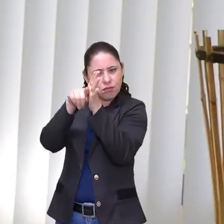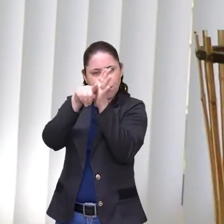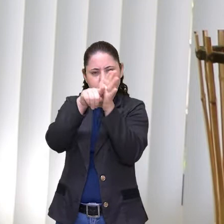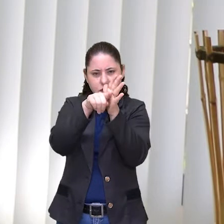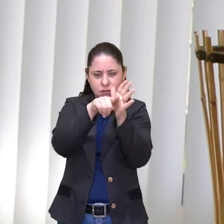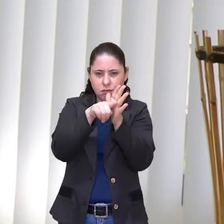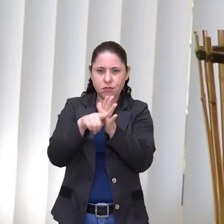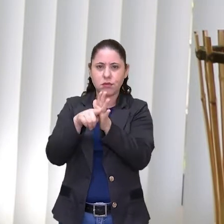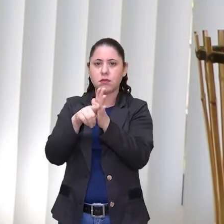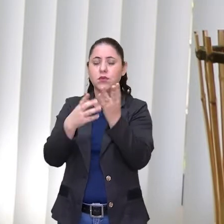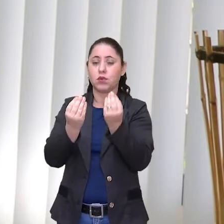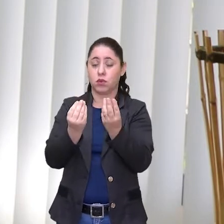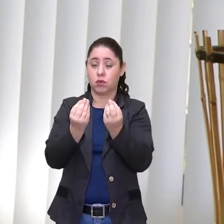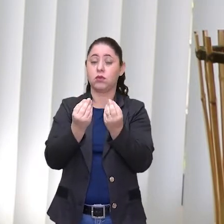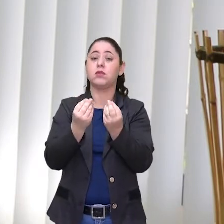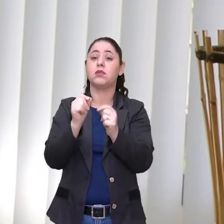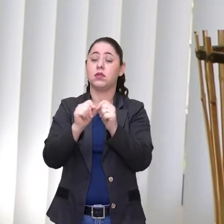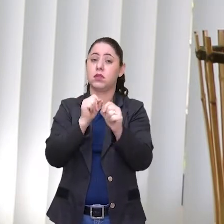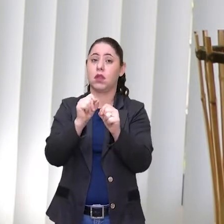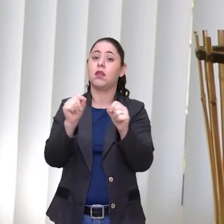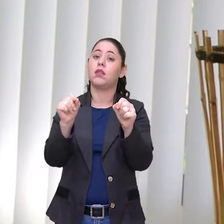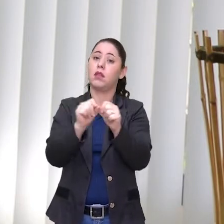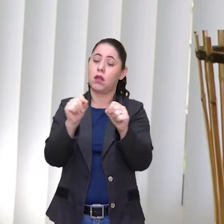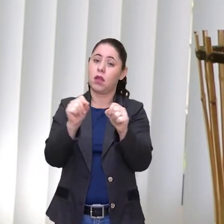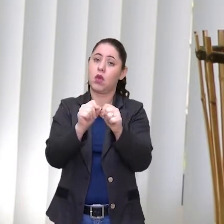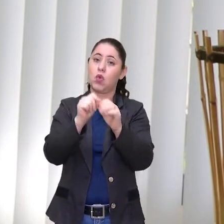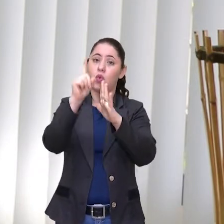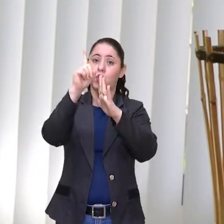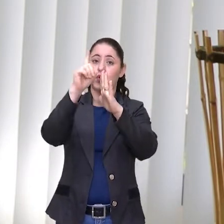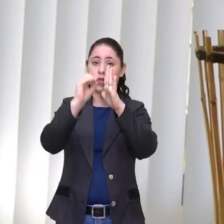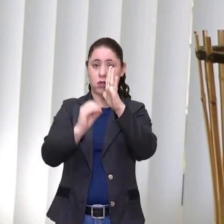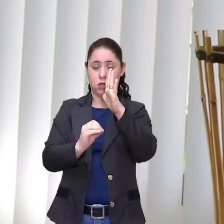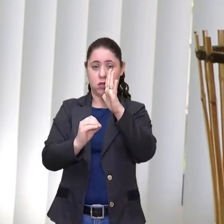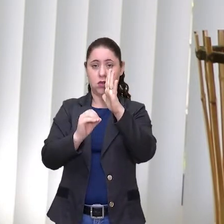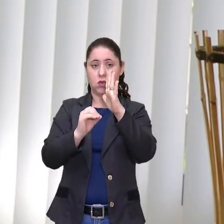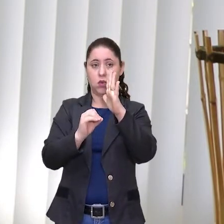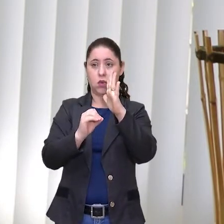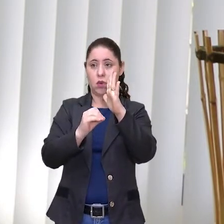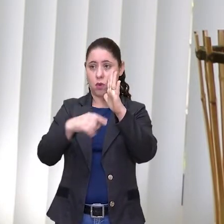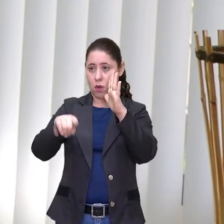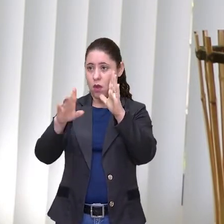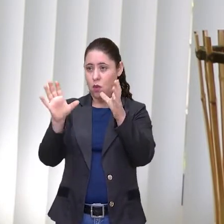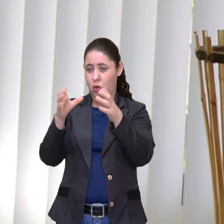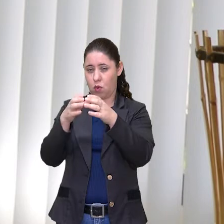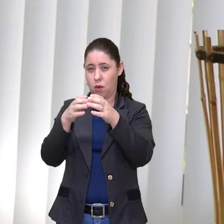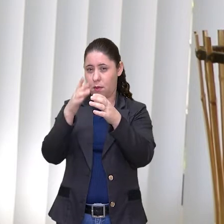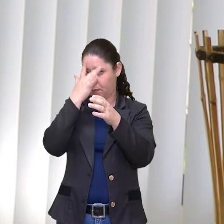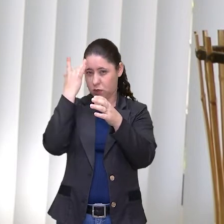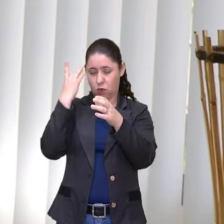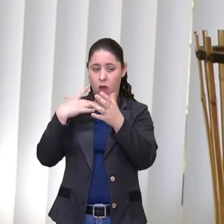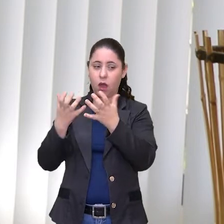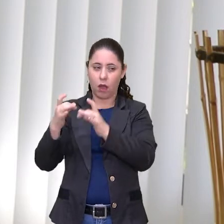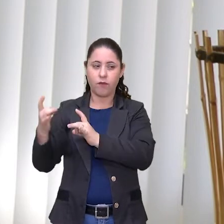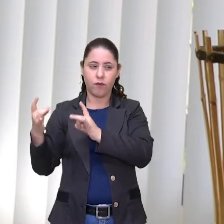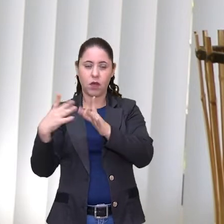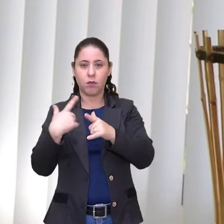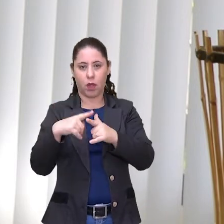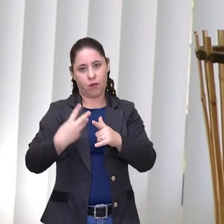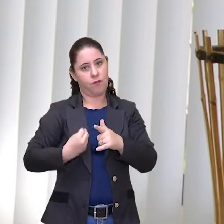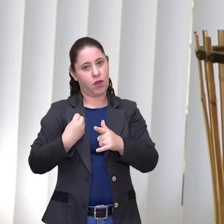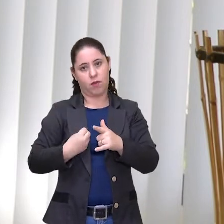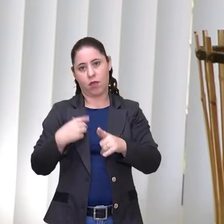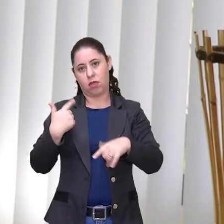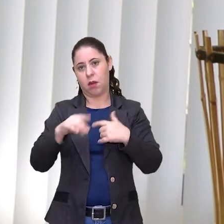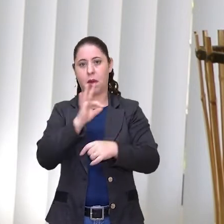sobre isso, né? O nosso tribunal publica no Diário da Justiça. Os leiloeiros, como têm interesse em comercializar,